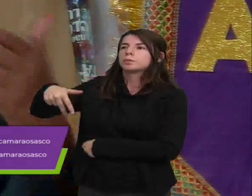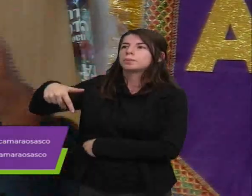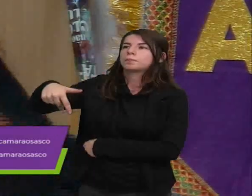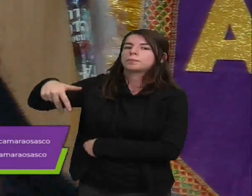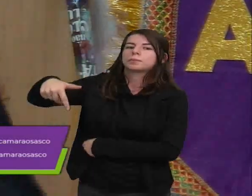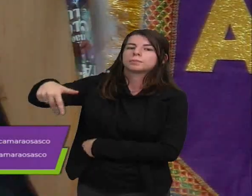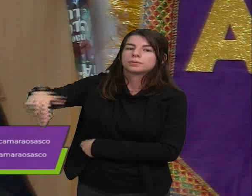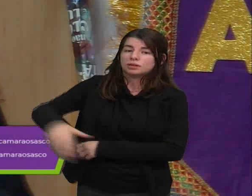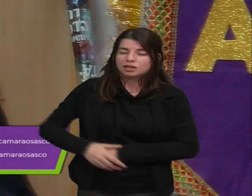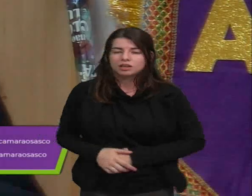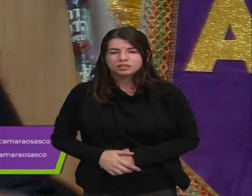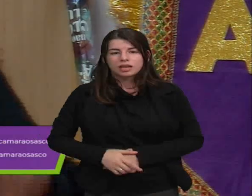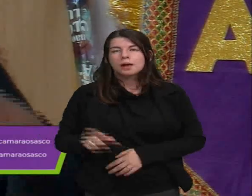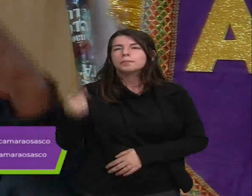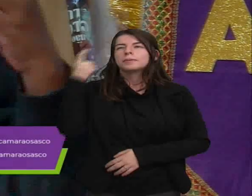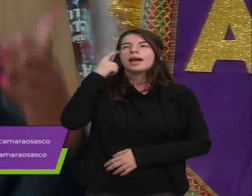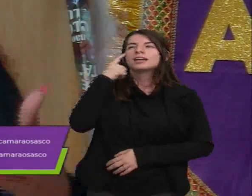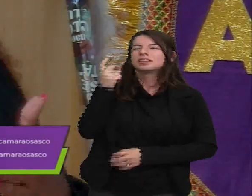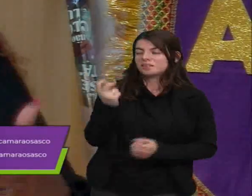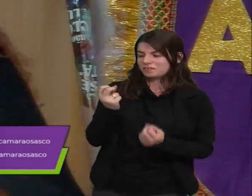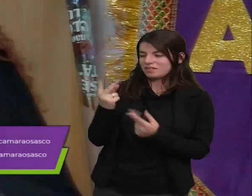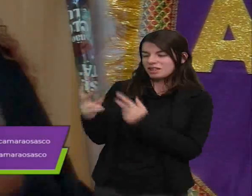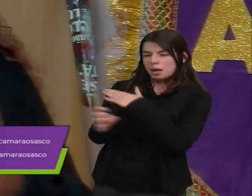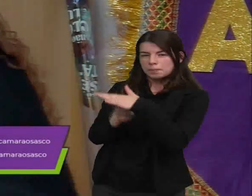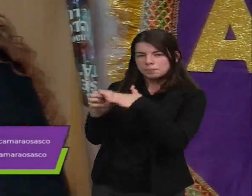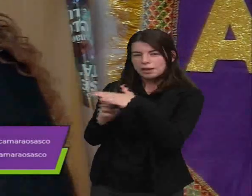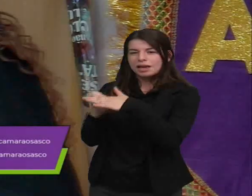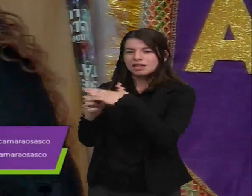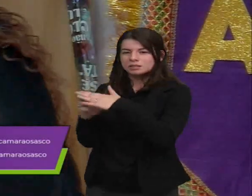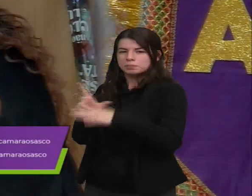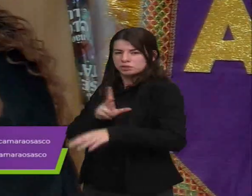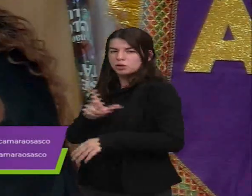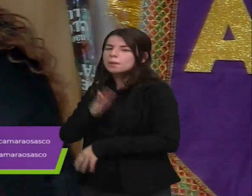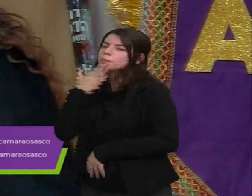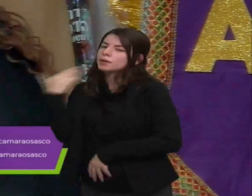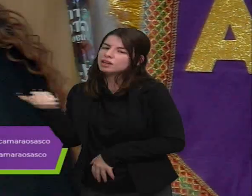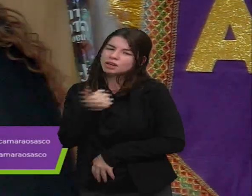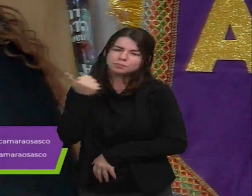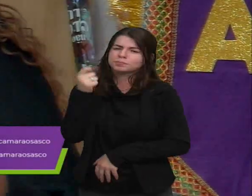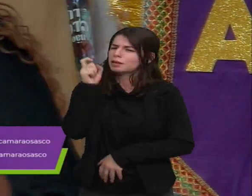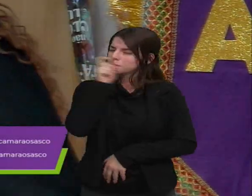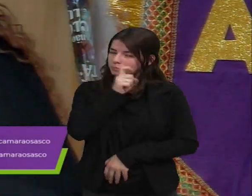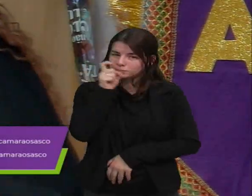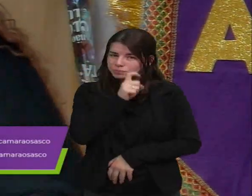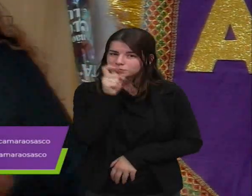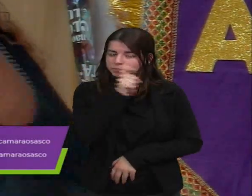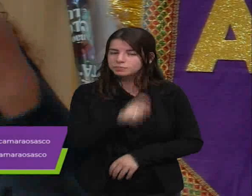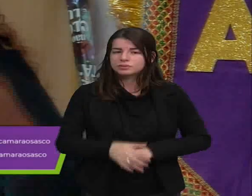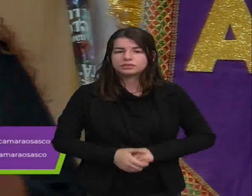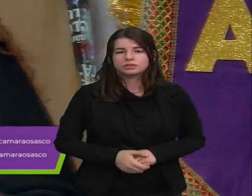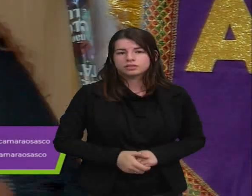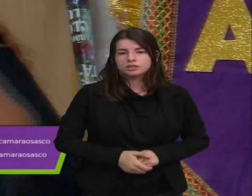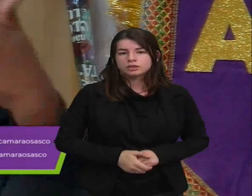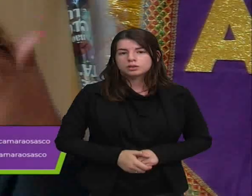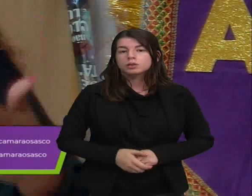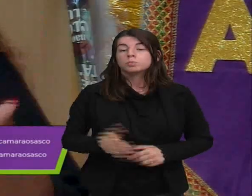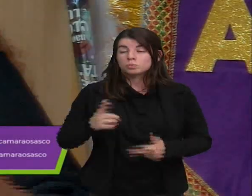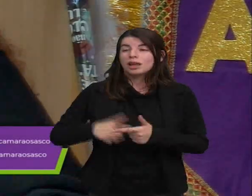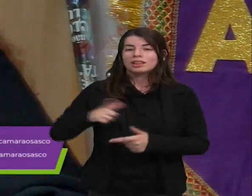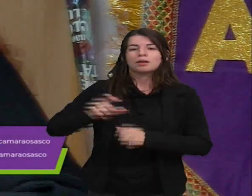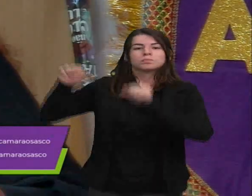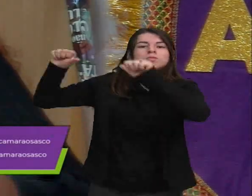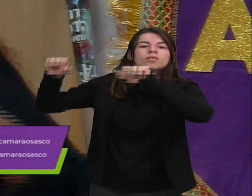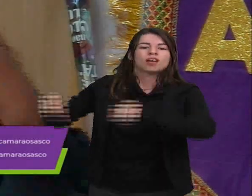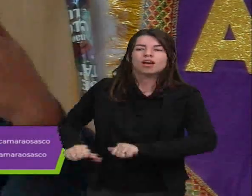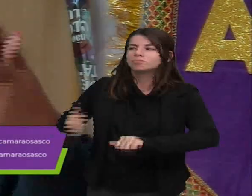privatiza que fica melhor na verdade é uma política que faz com que as empresas estatais sejam pioradas